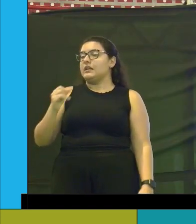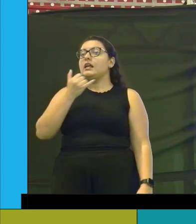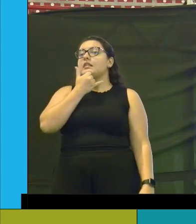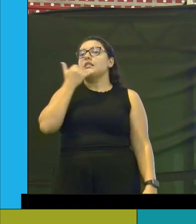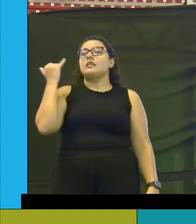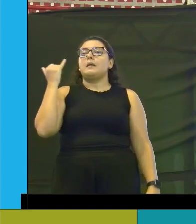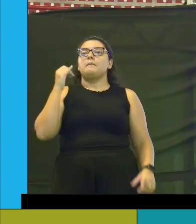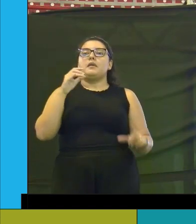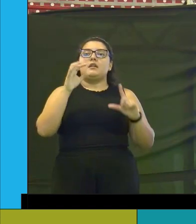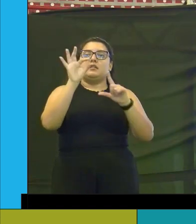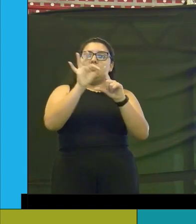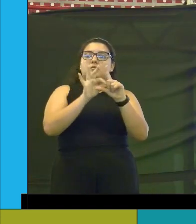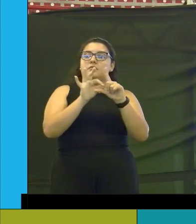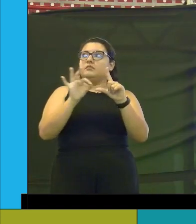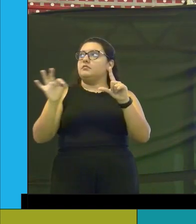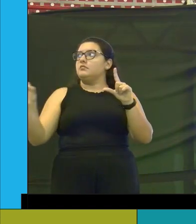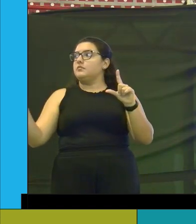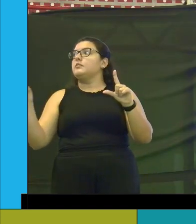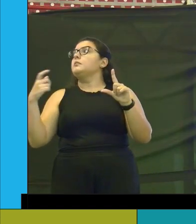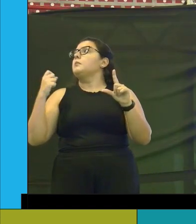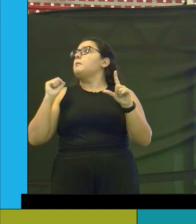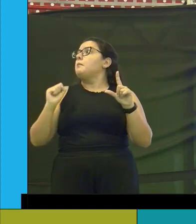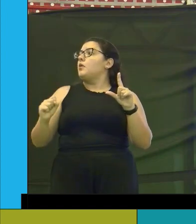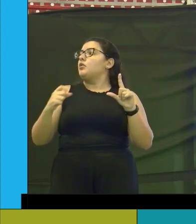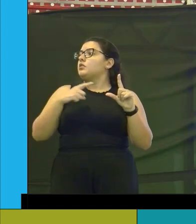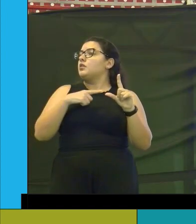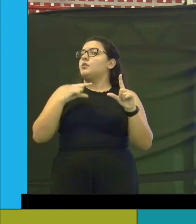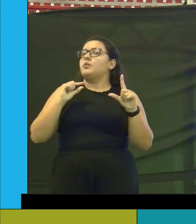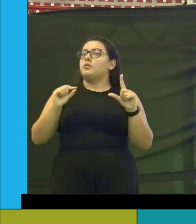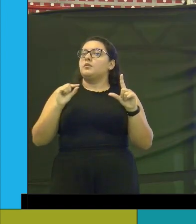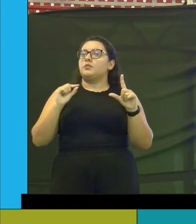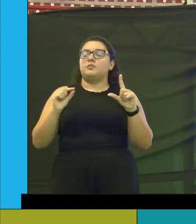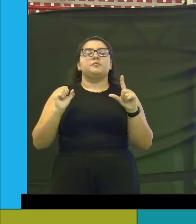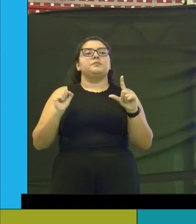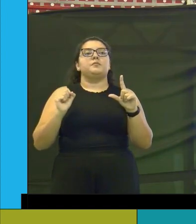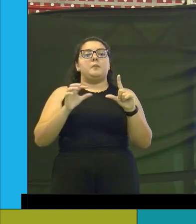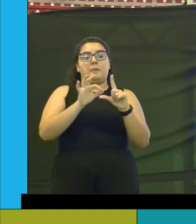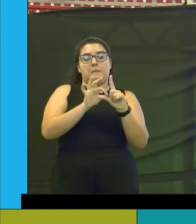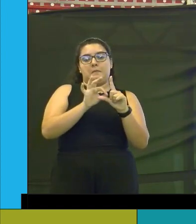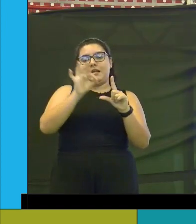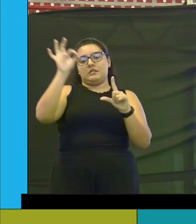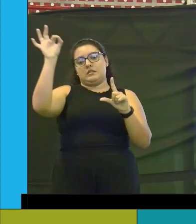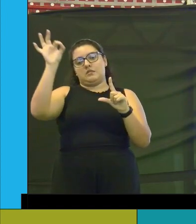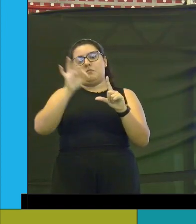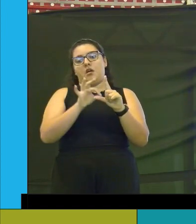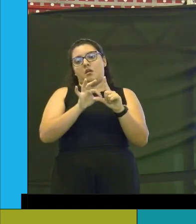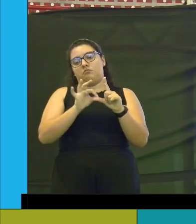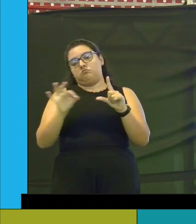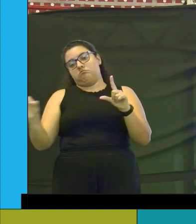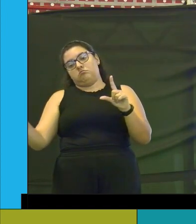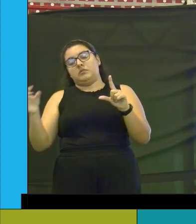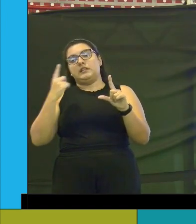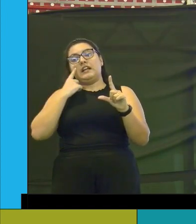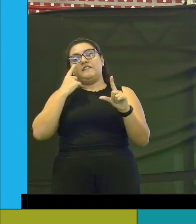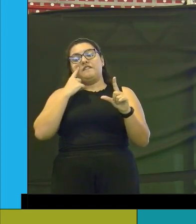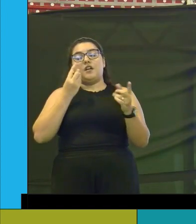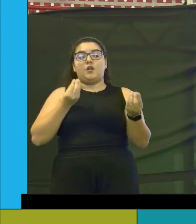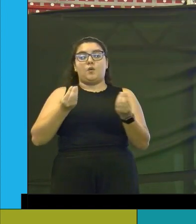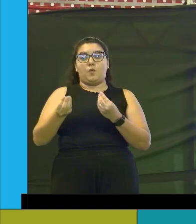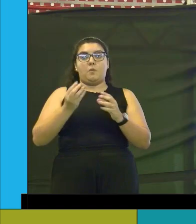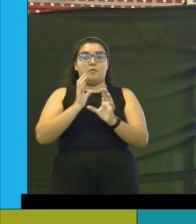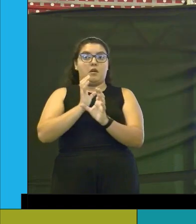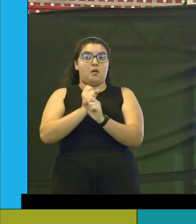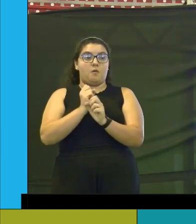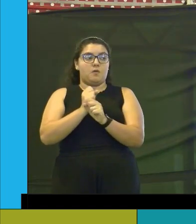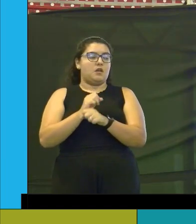dependendo da inclinação da reta, você poderá ter o quê? A inclinação para cima ou para baixo. E como é que se calcula essa